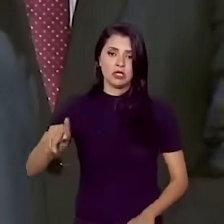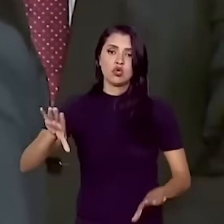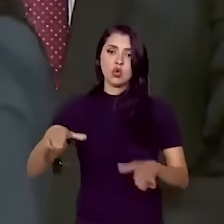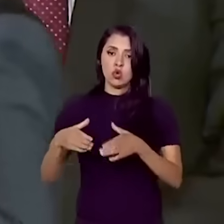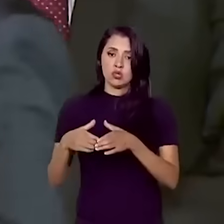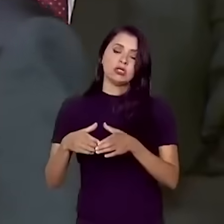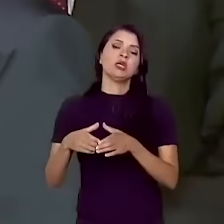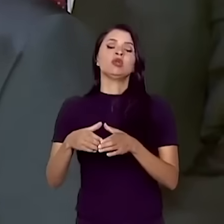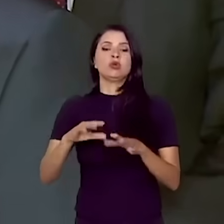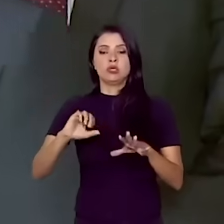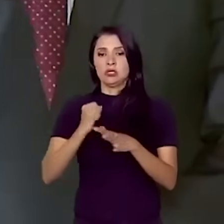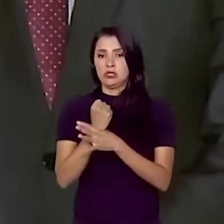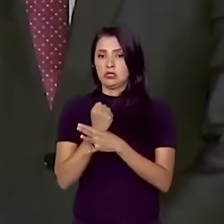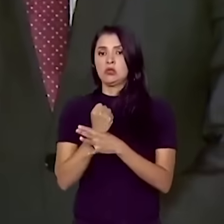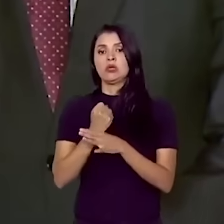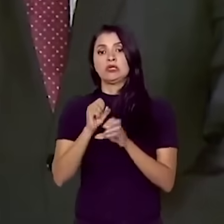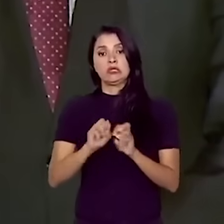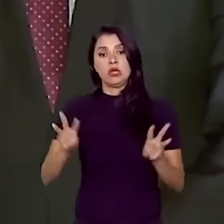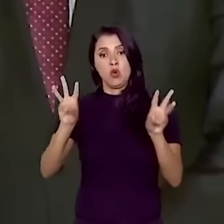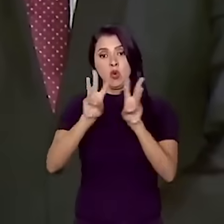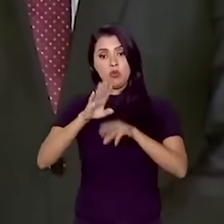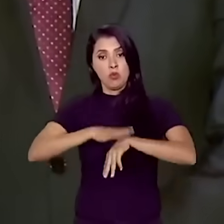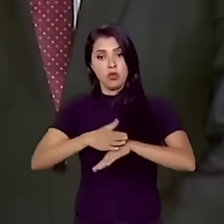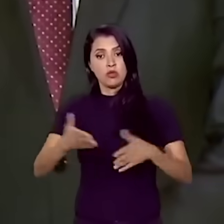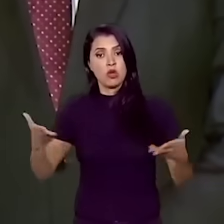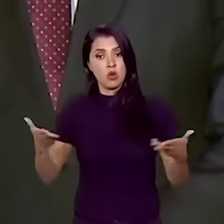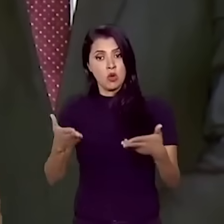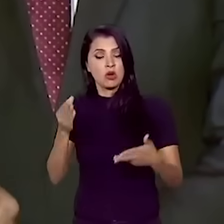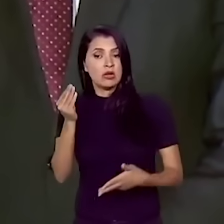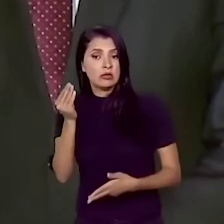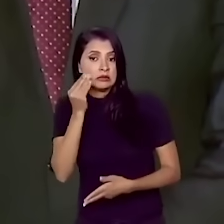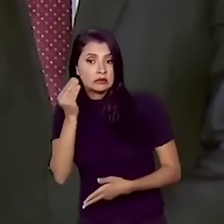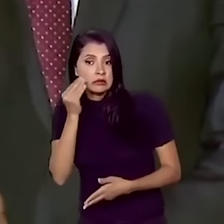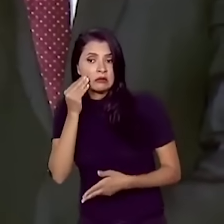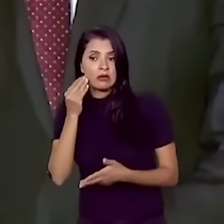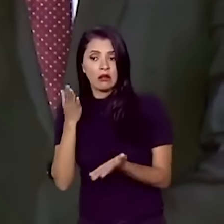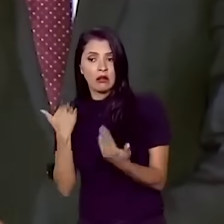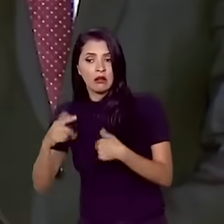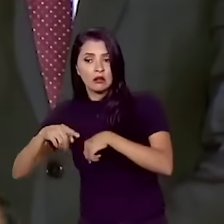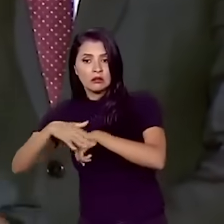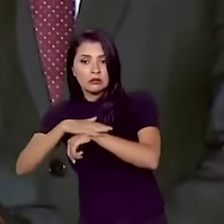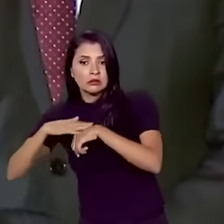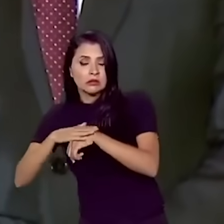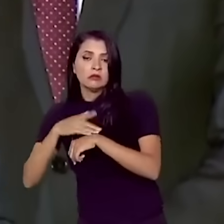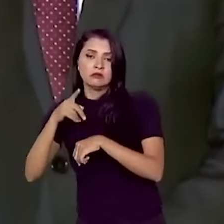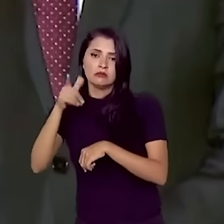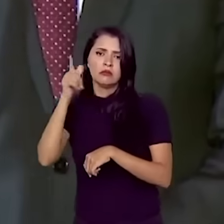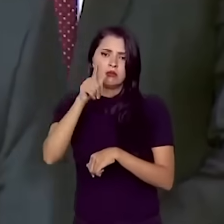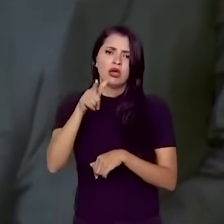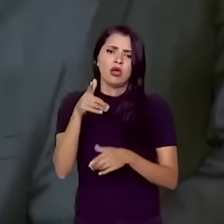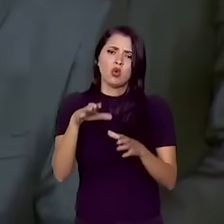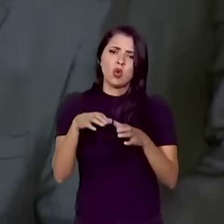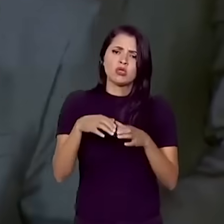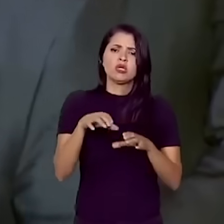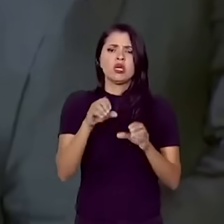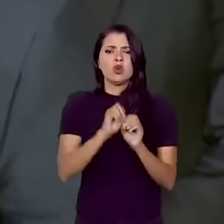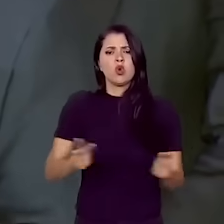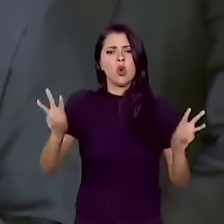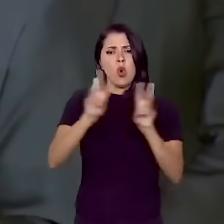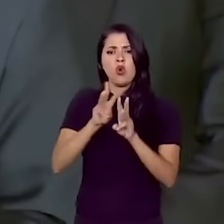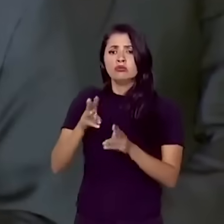Segurança da ONU nesse momento, para a gente tentar falar, para continuar o Conselho da ONU, cobrando dos